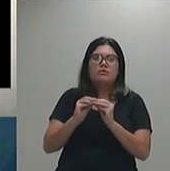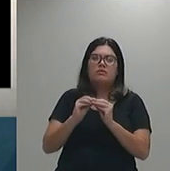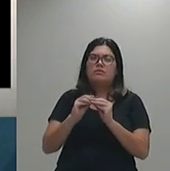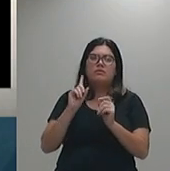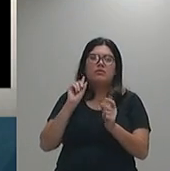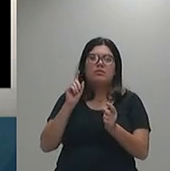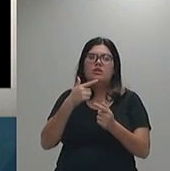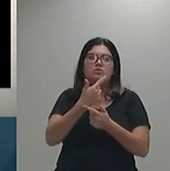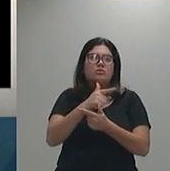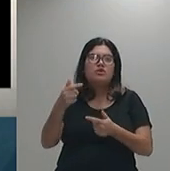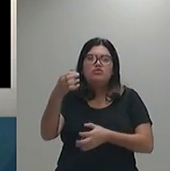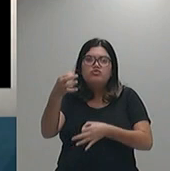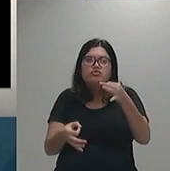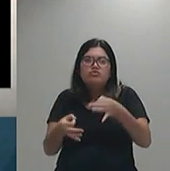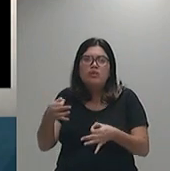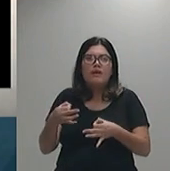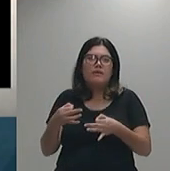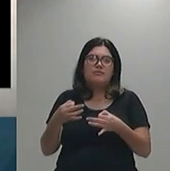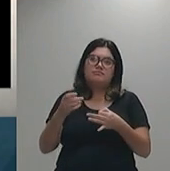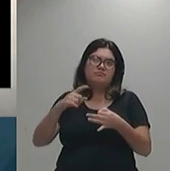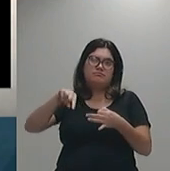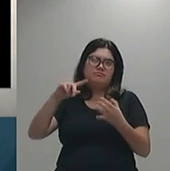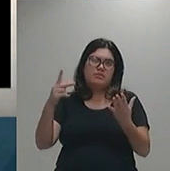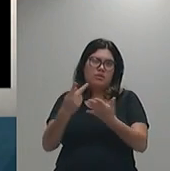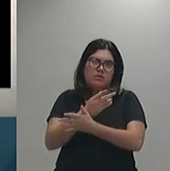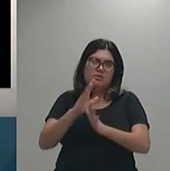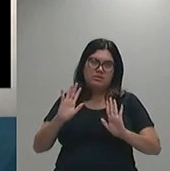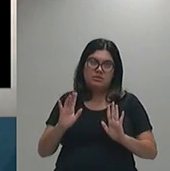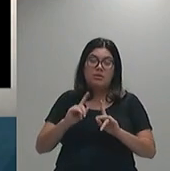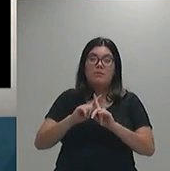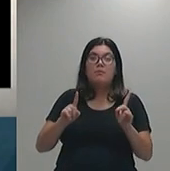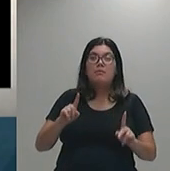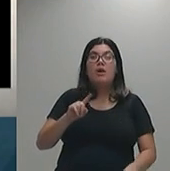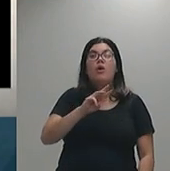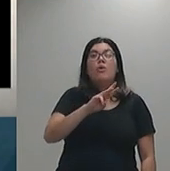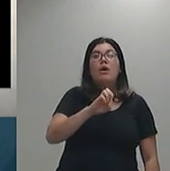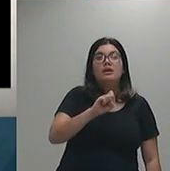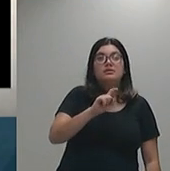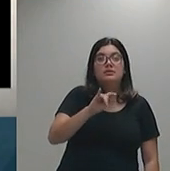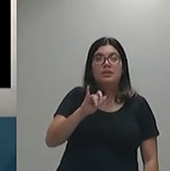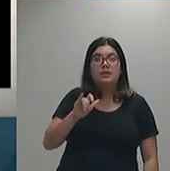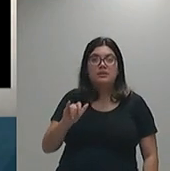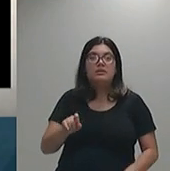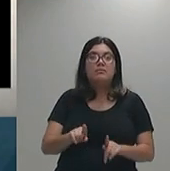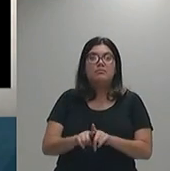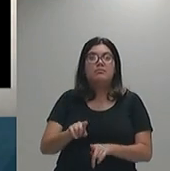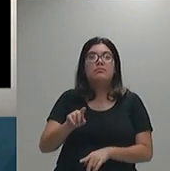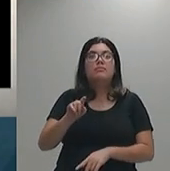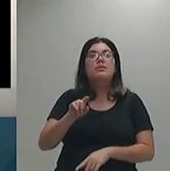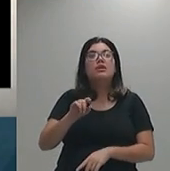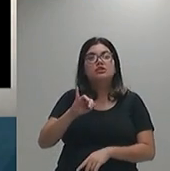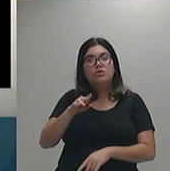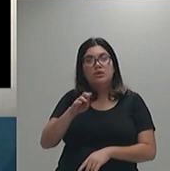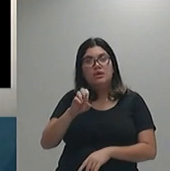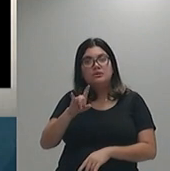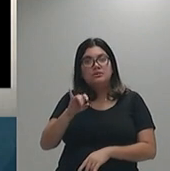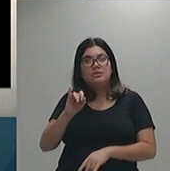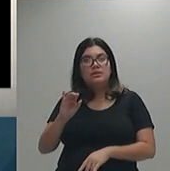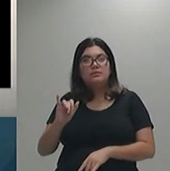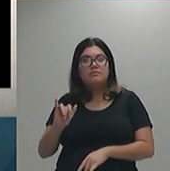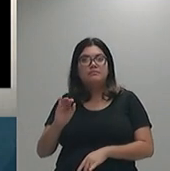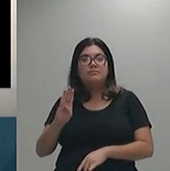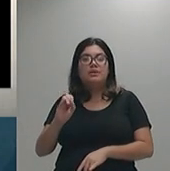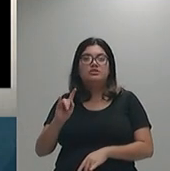de valor quanto aos pátios mas Wesley e joesley Batista fizer uma delação premiada na qual confessaram a prática